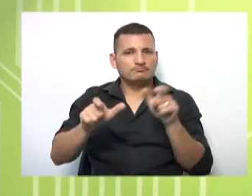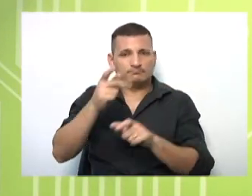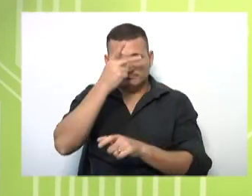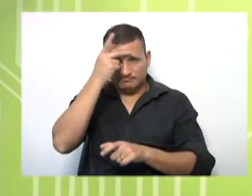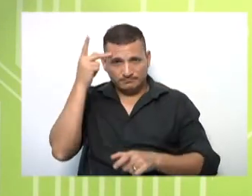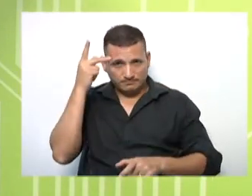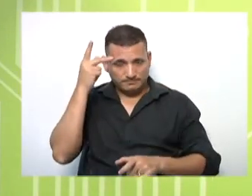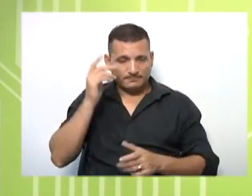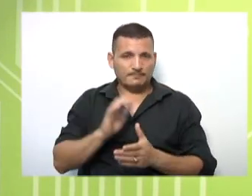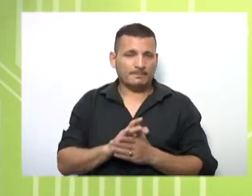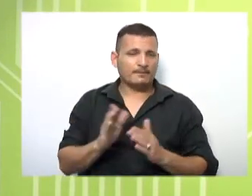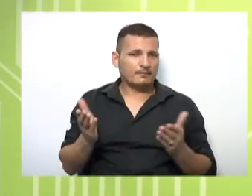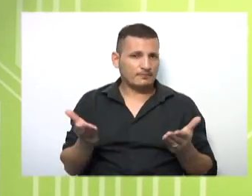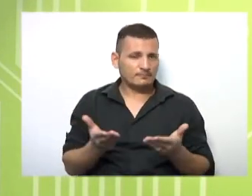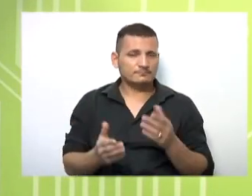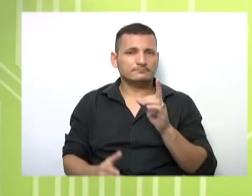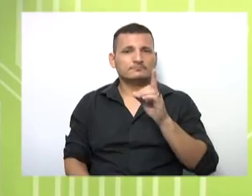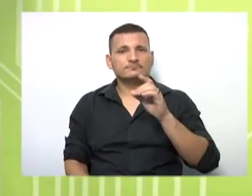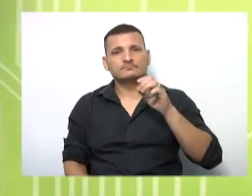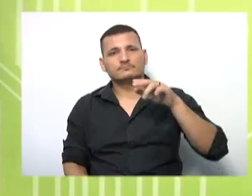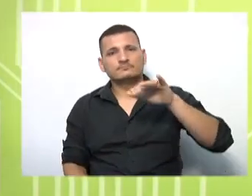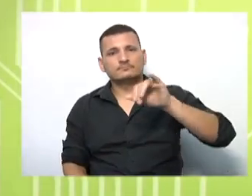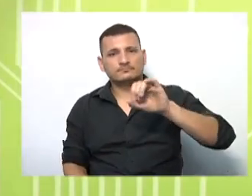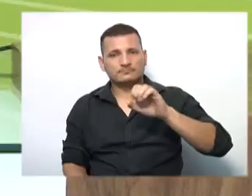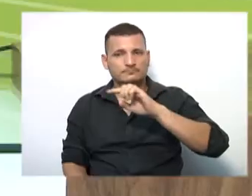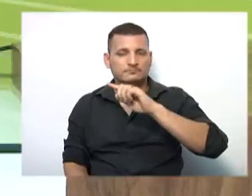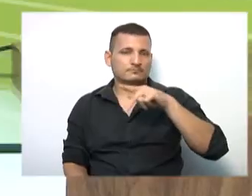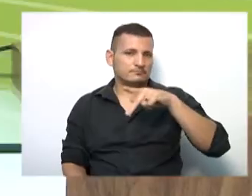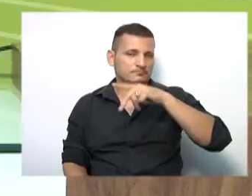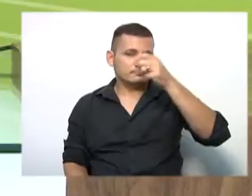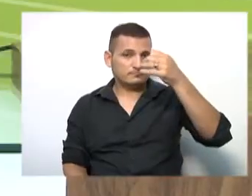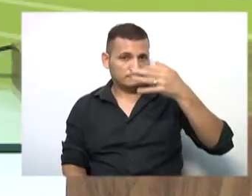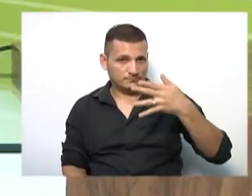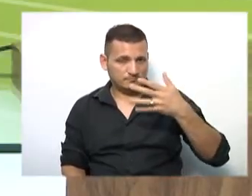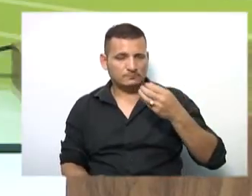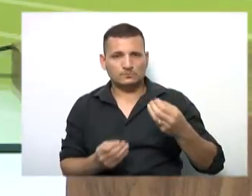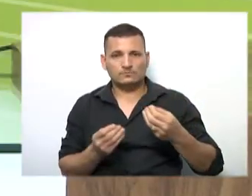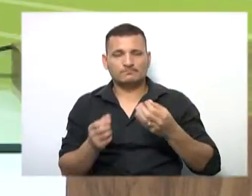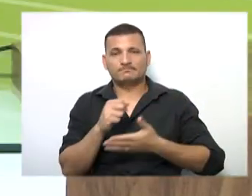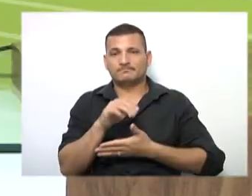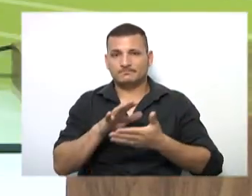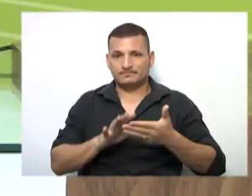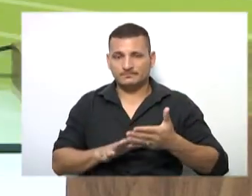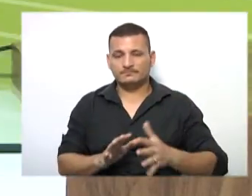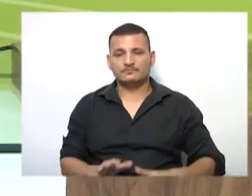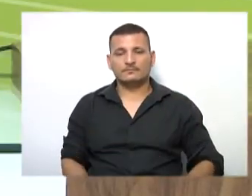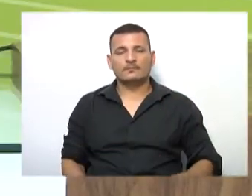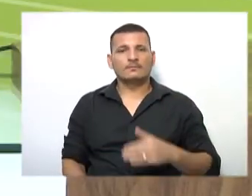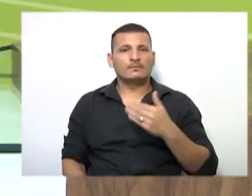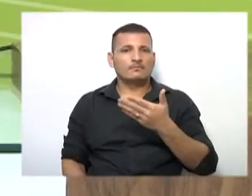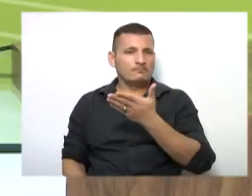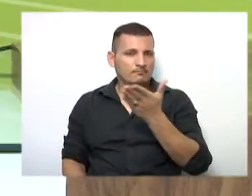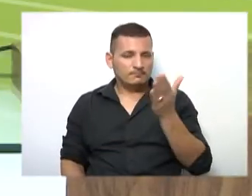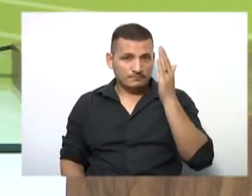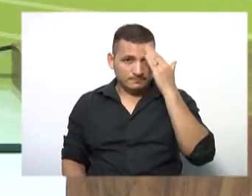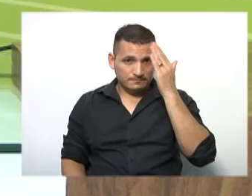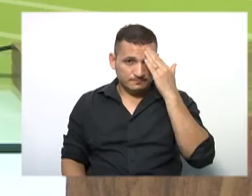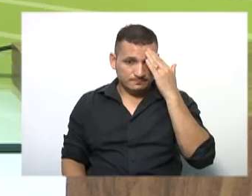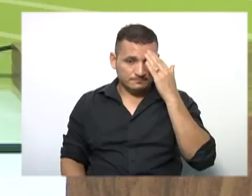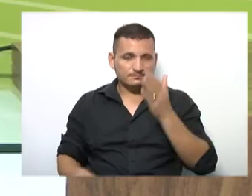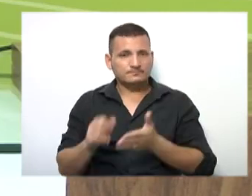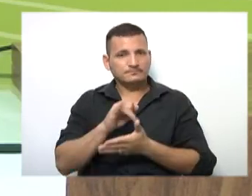conversar com vocês sobre as nossas atividades. Bom, nós sabemos que a nossa atividade avaliativa exigiu